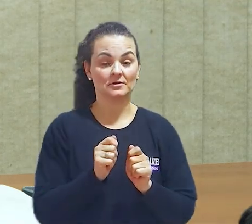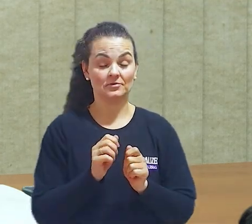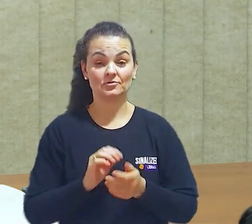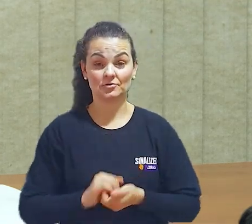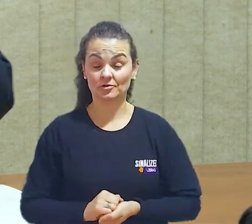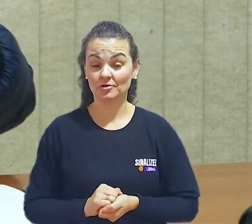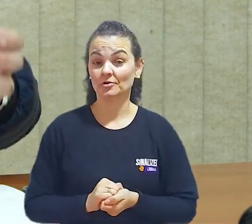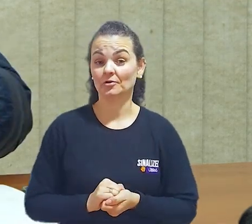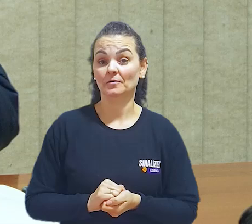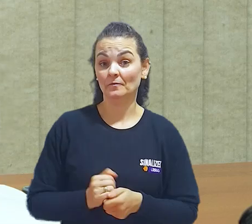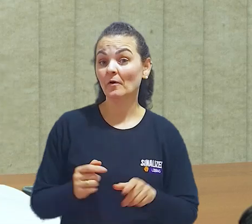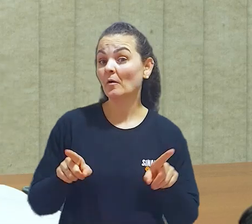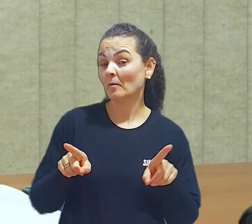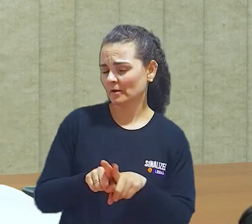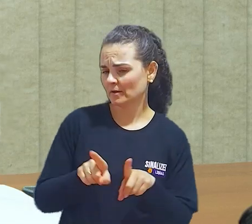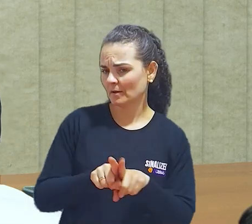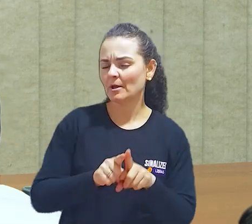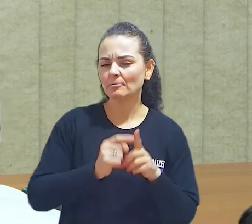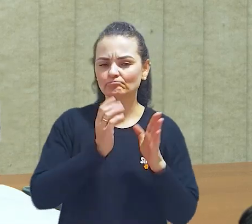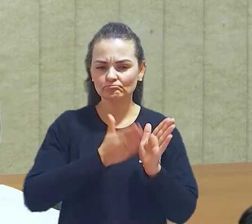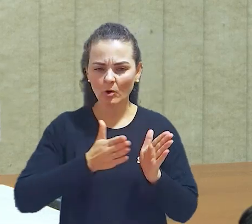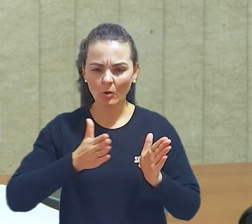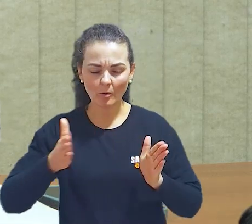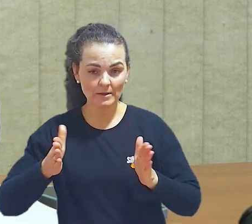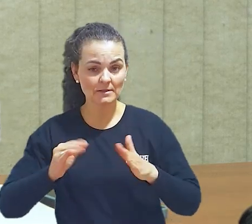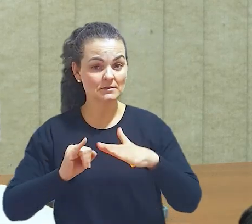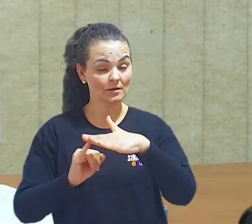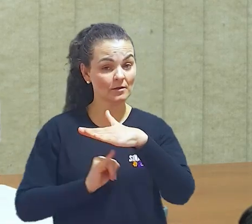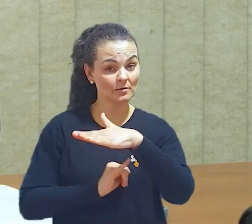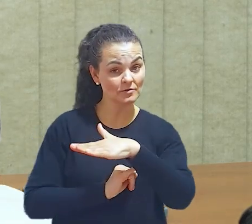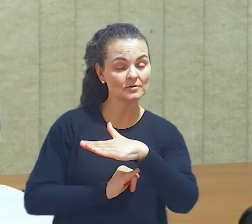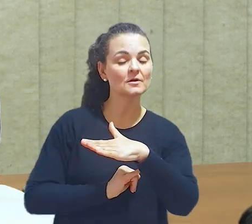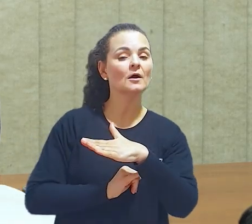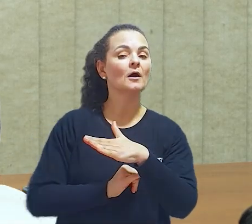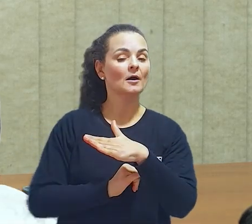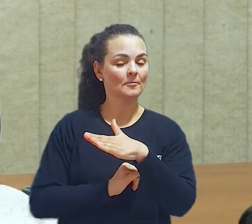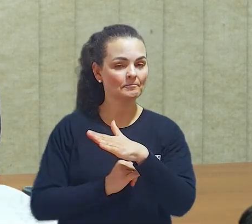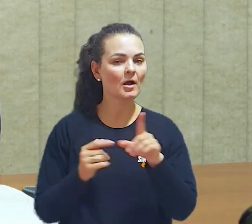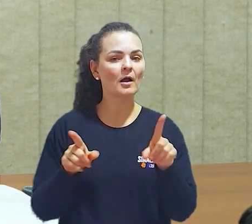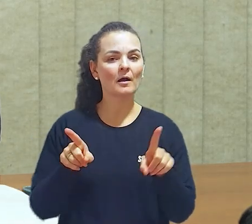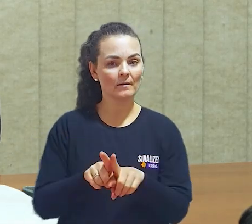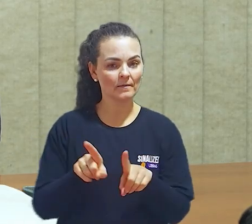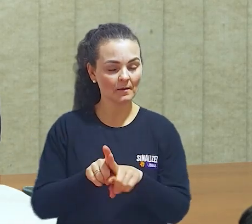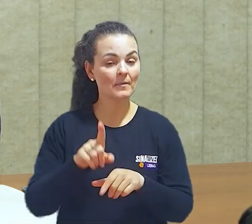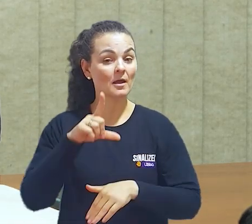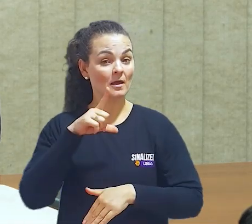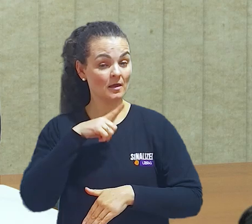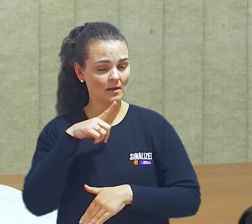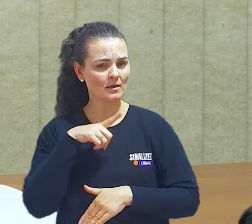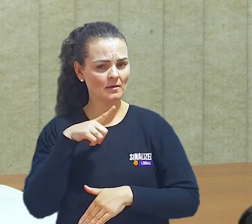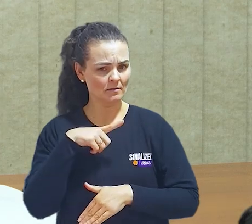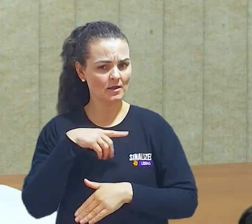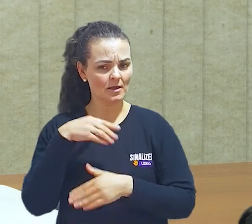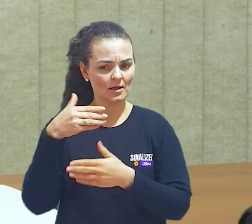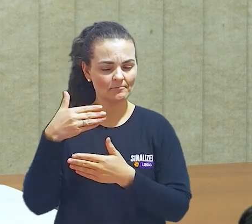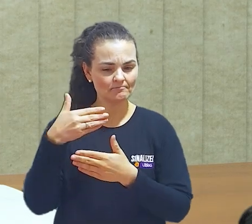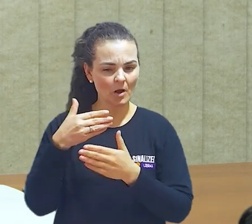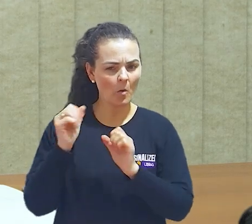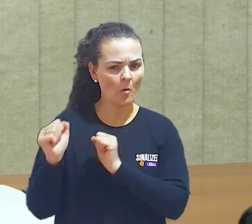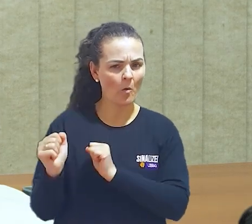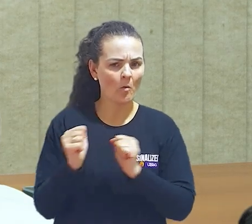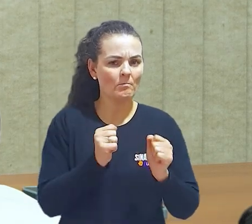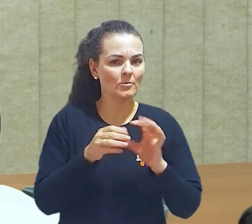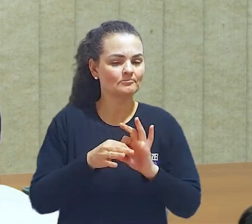no quesito operacional também da instituição e, consequentemente, também trazer o ar de um poder